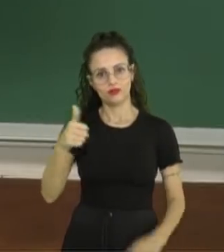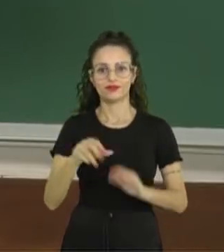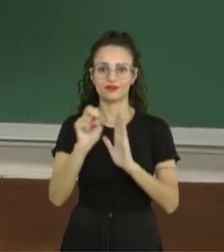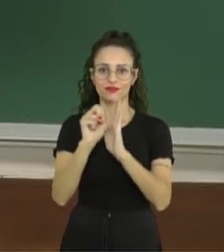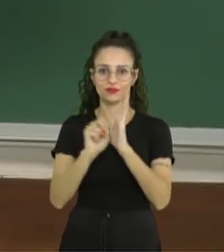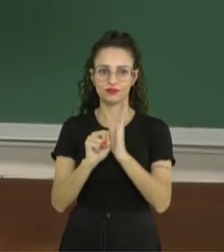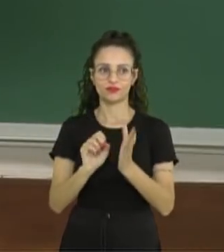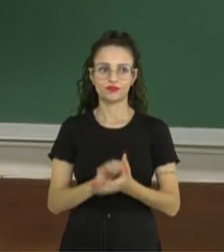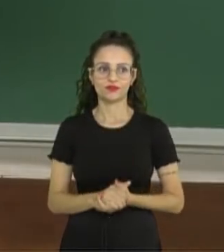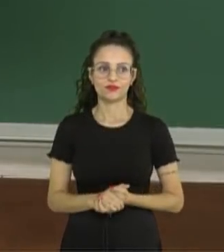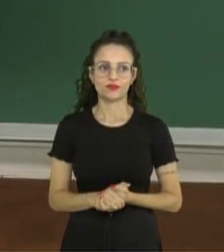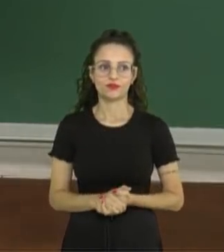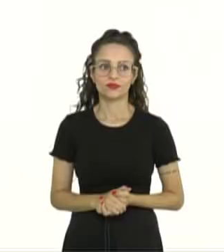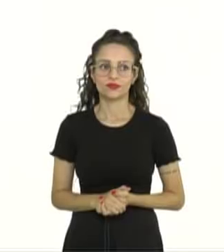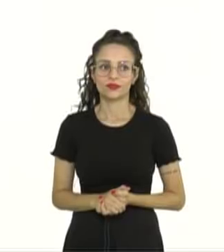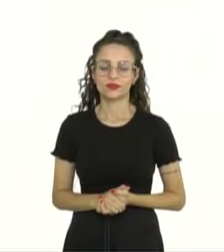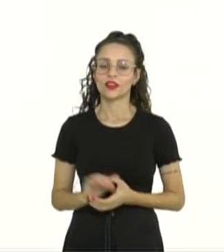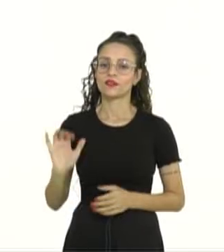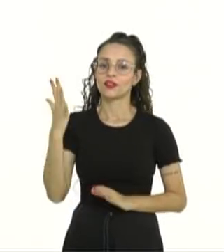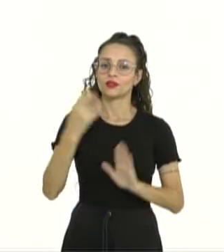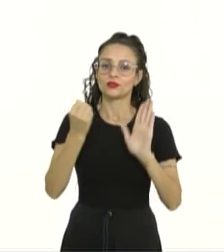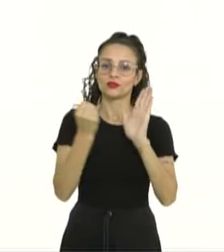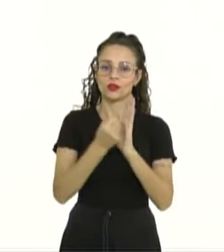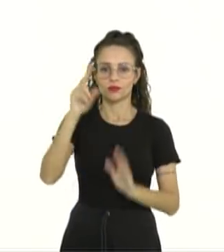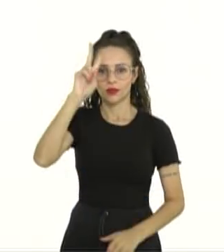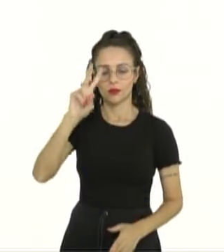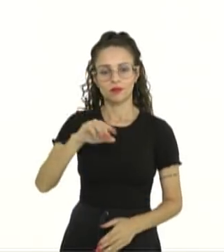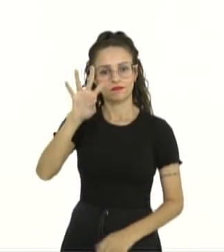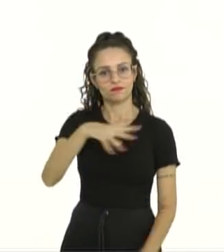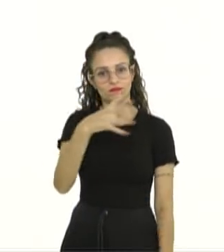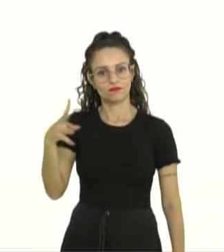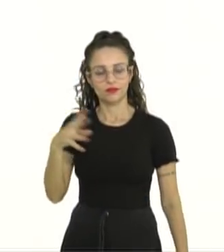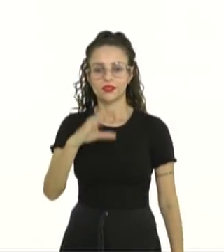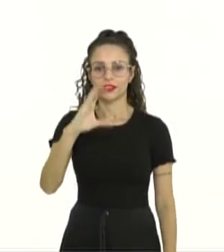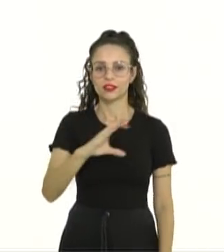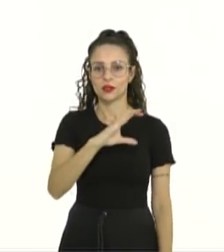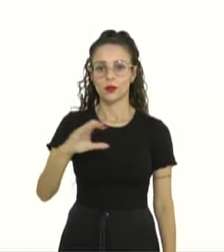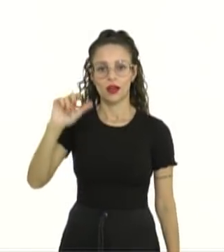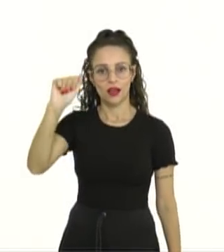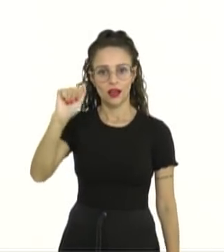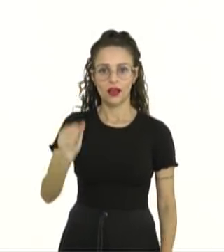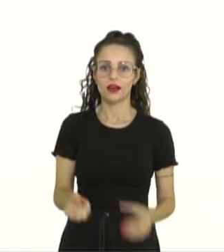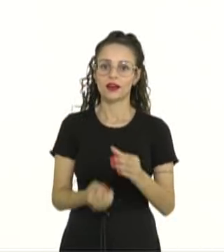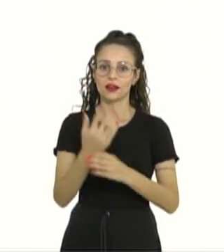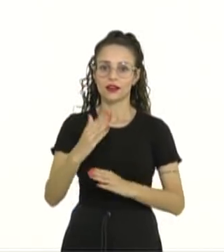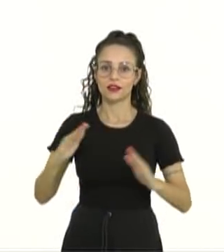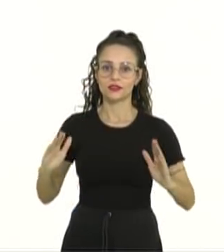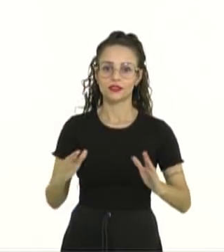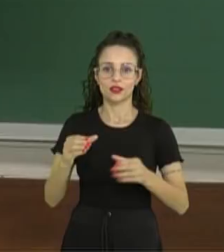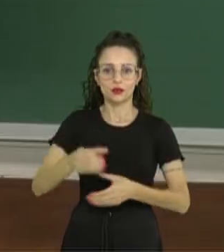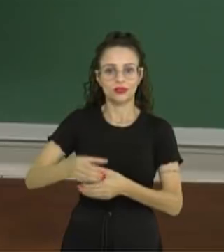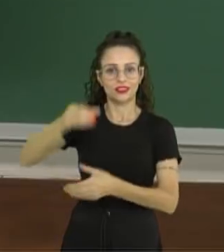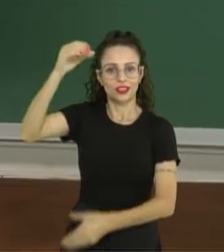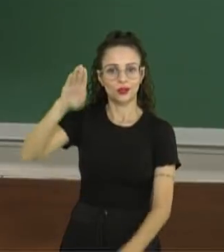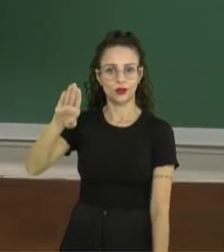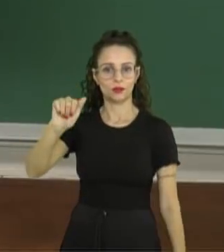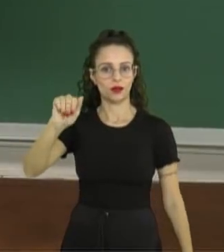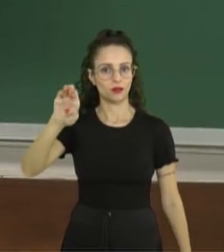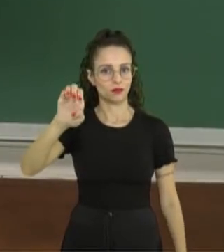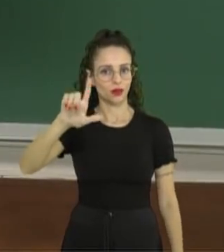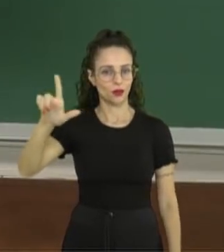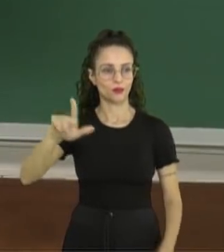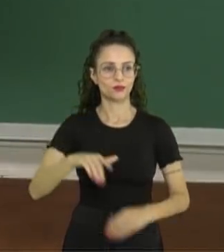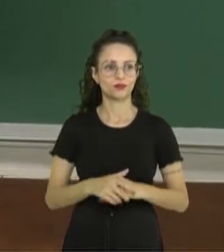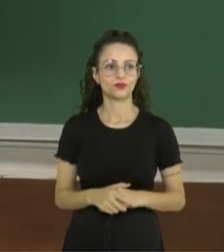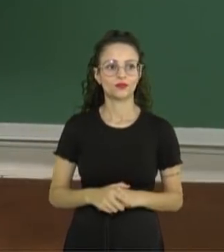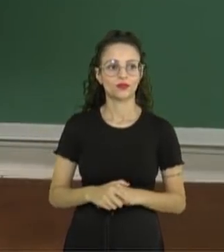21. Quiz, fato histórico que marca o início do calendário cristão. Letra A, criação da Torre de Babel. Vocês capricham aí. Vamos